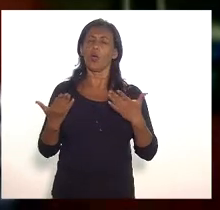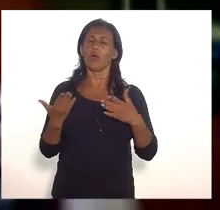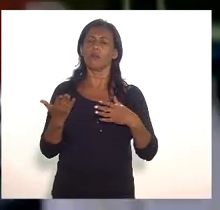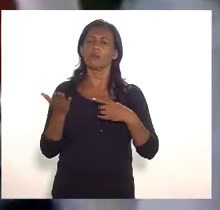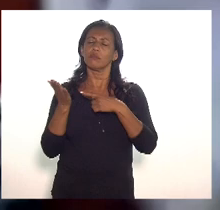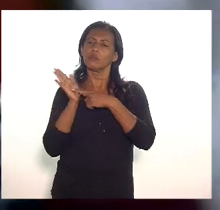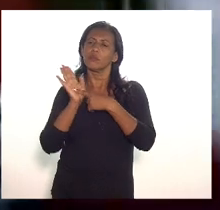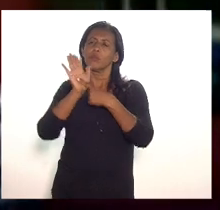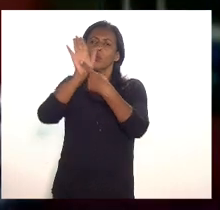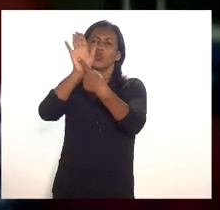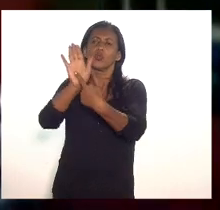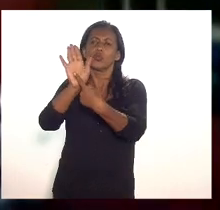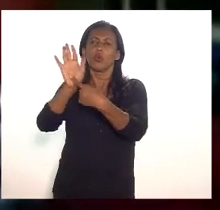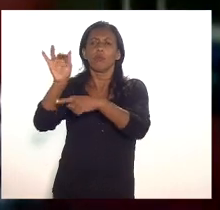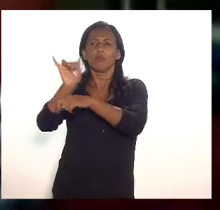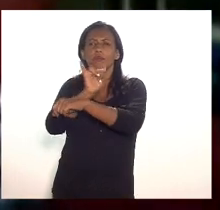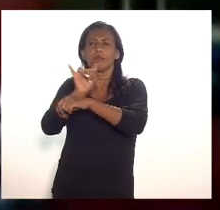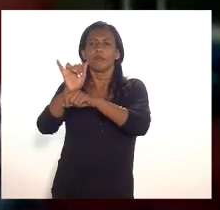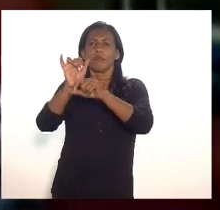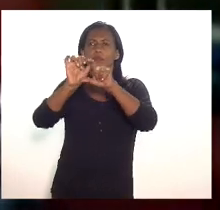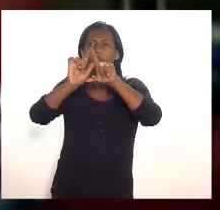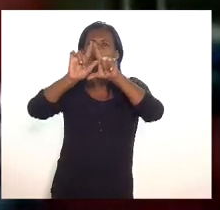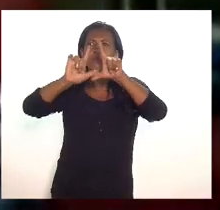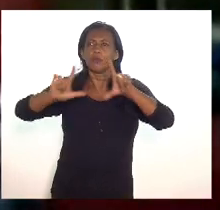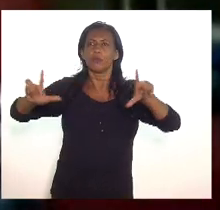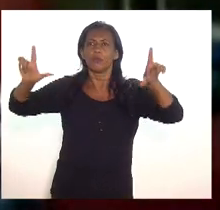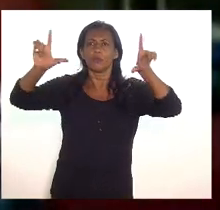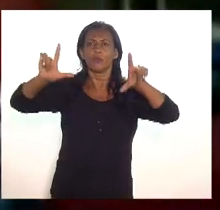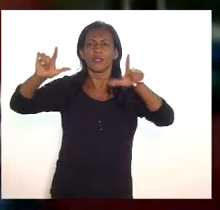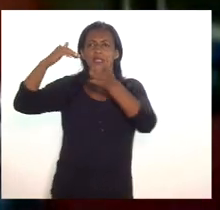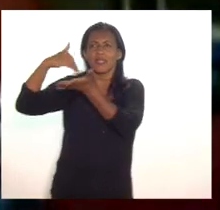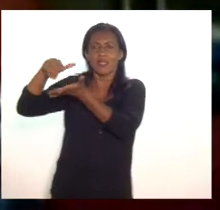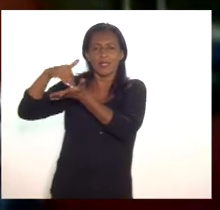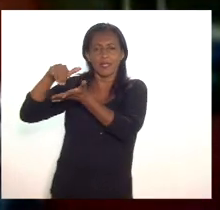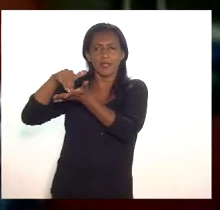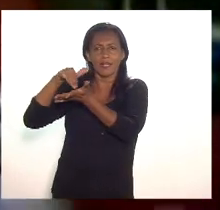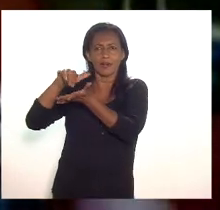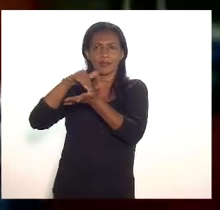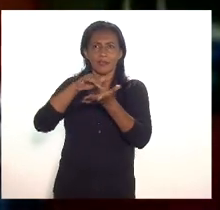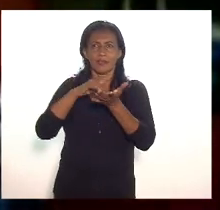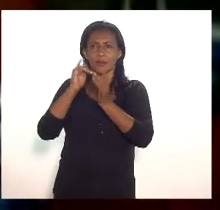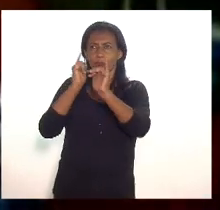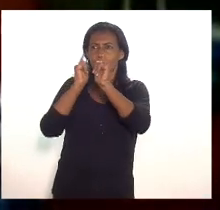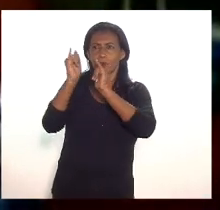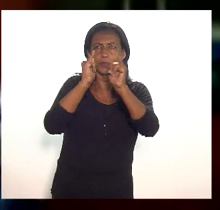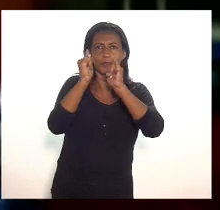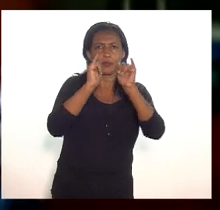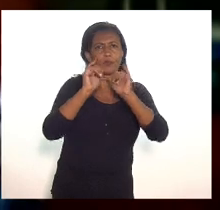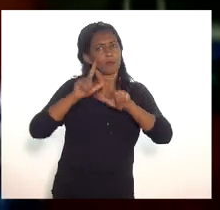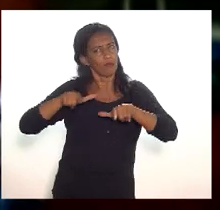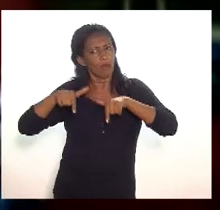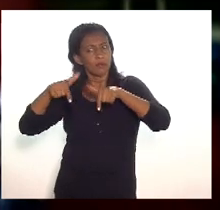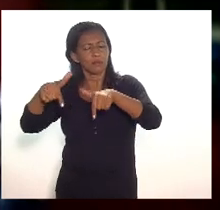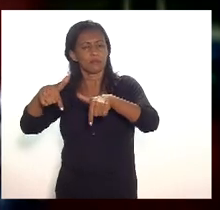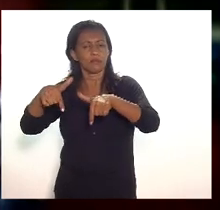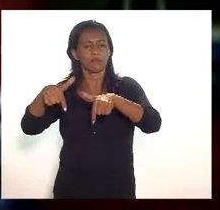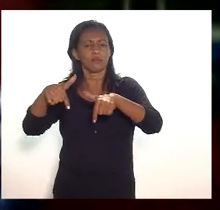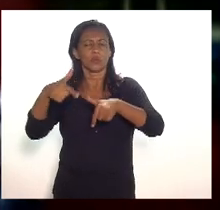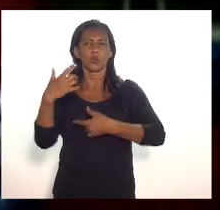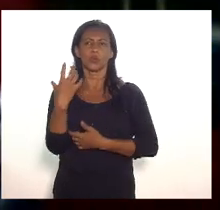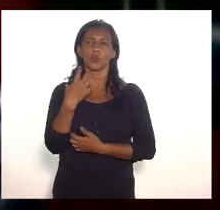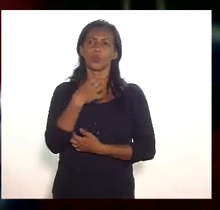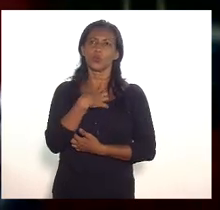um planejamento da sua secretaria para ser colocado em prática no sentido